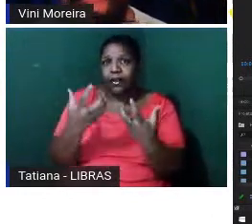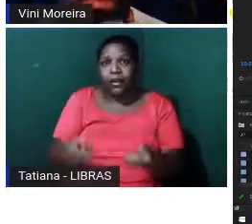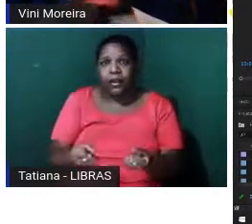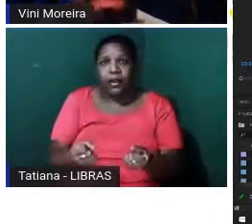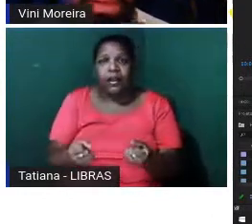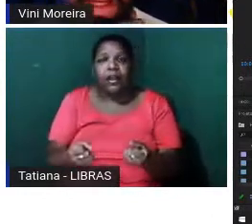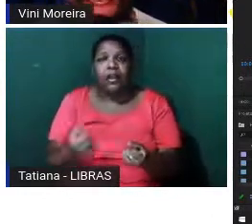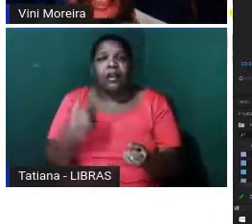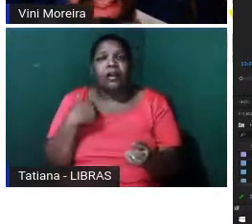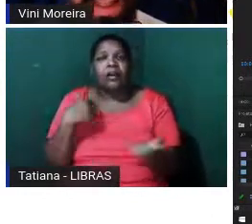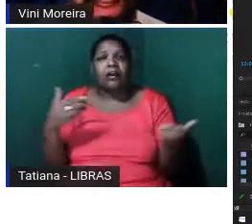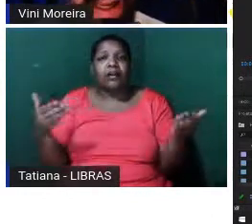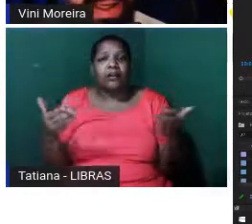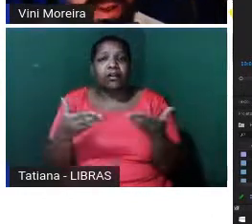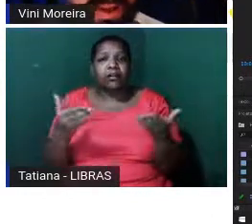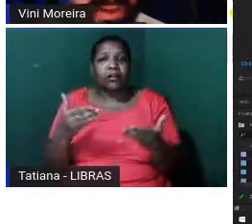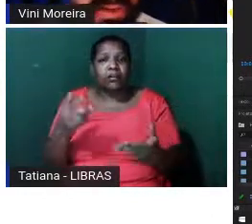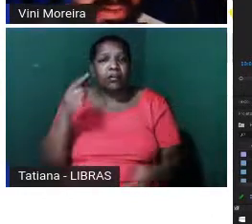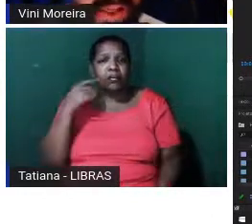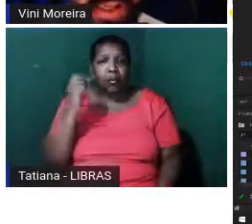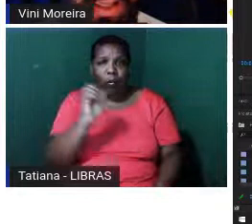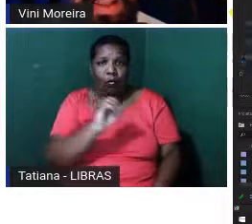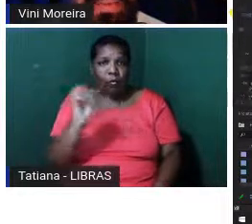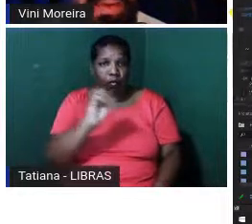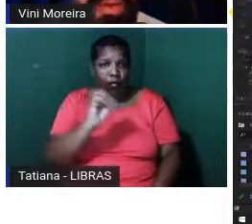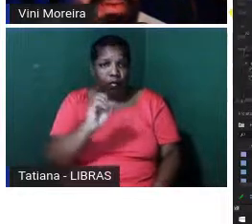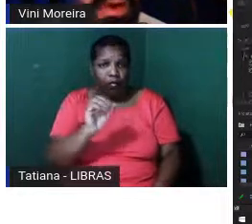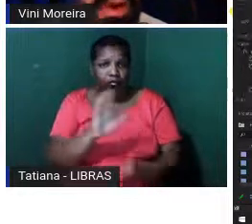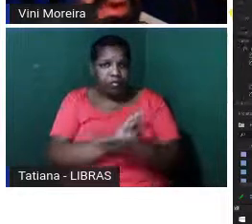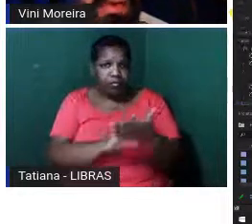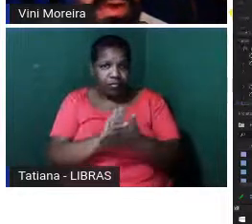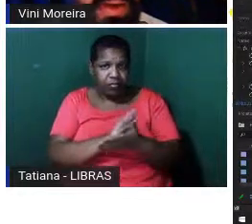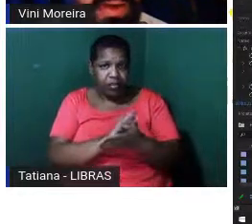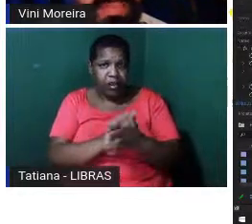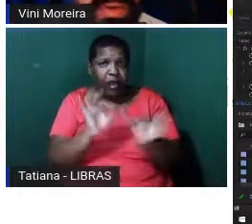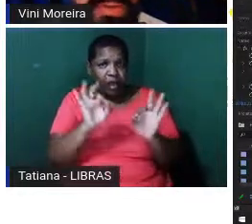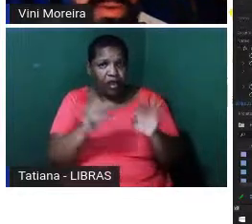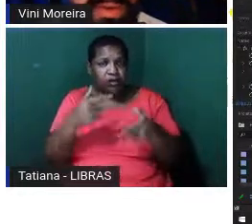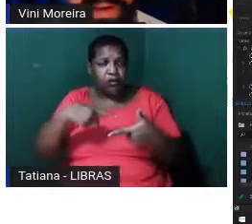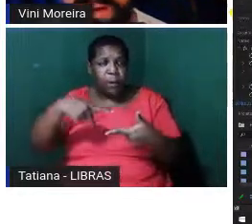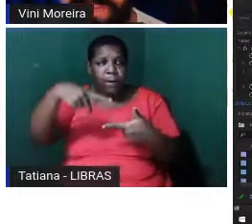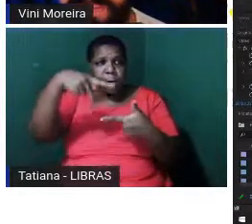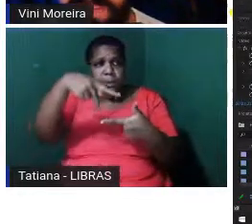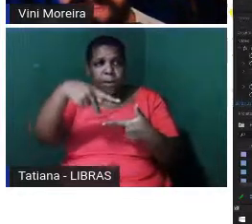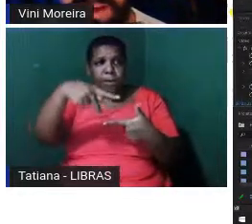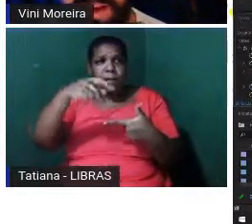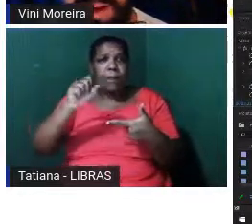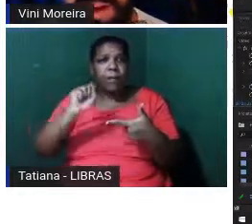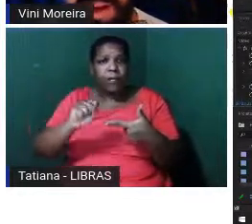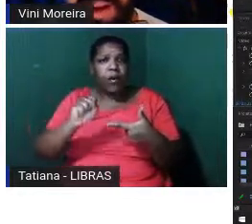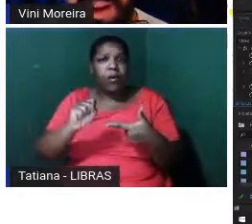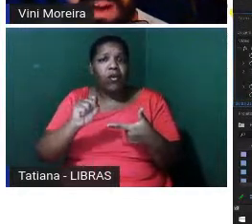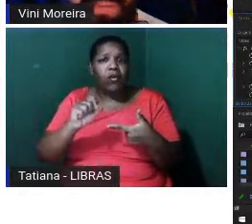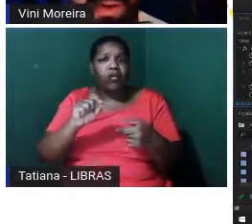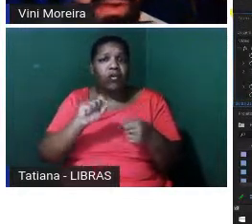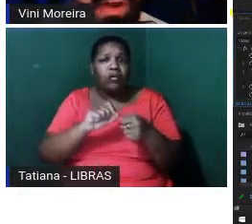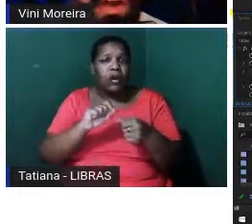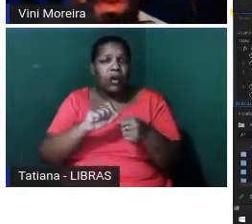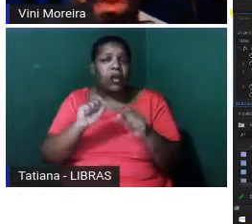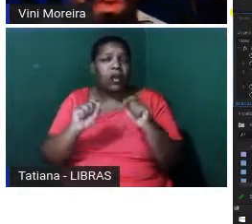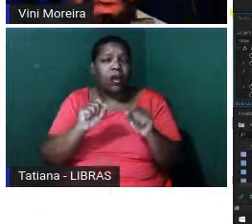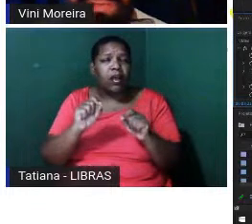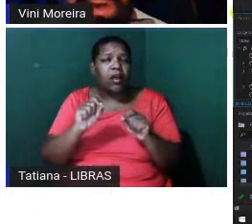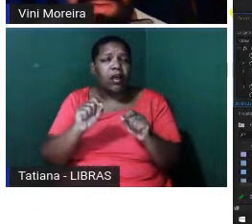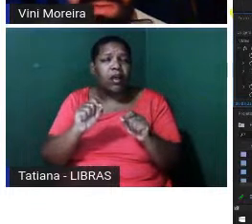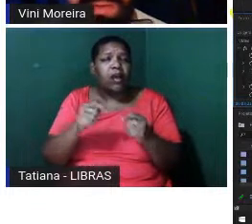carece corte como a gente não tem nada além disso além desse plano o que a gente pode fazer é